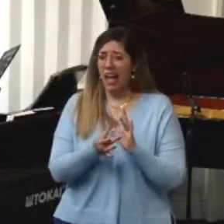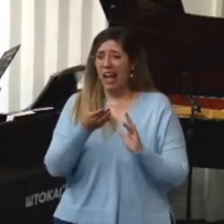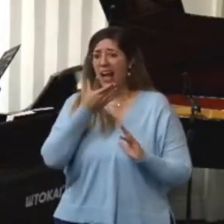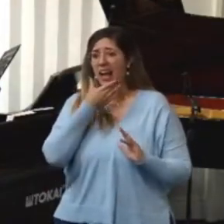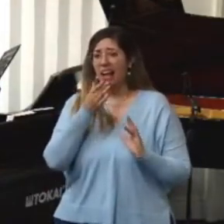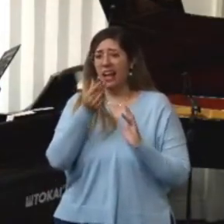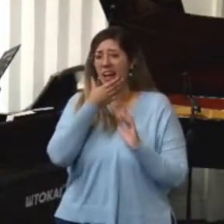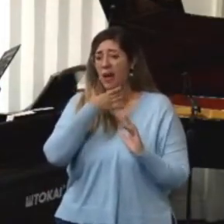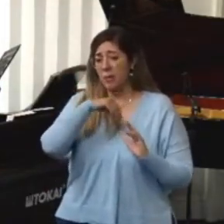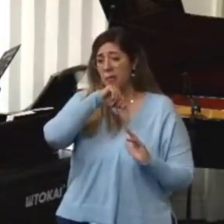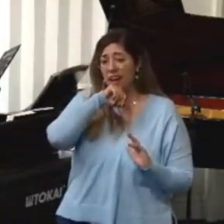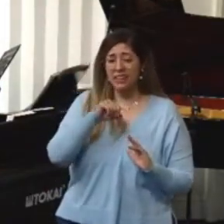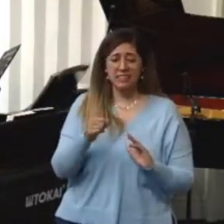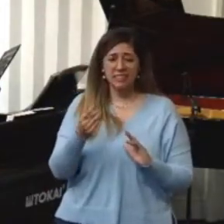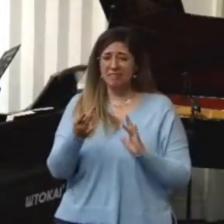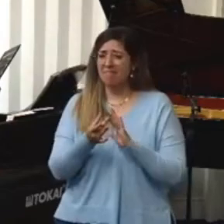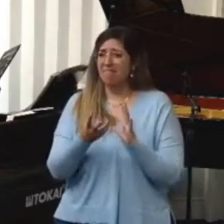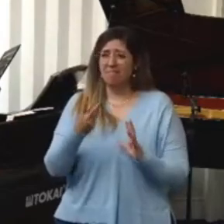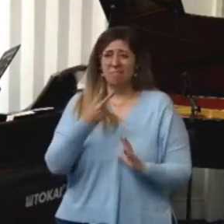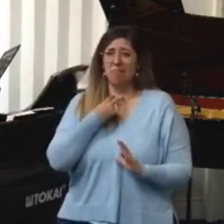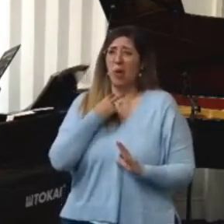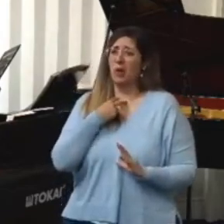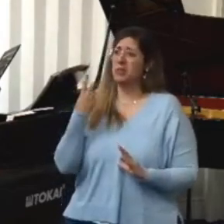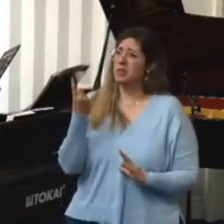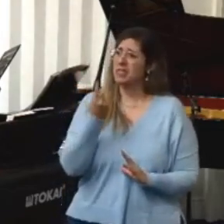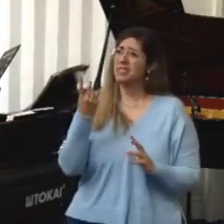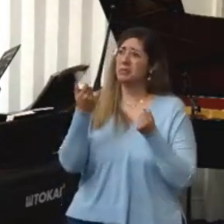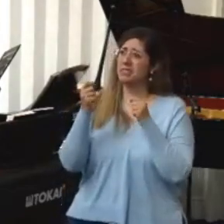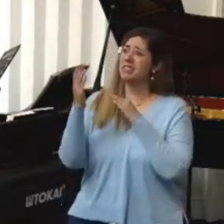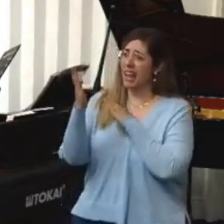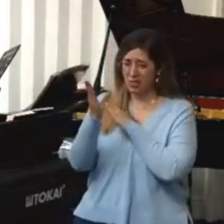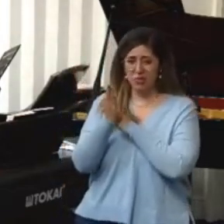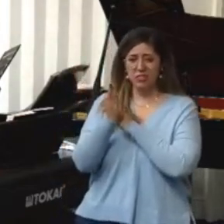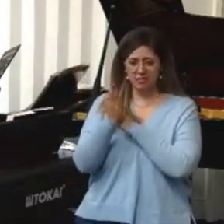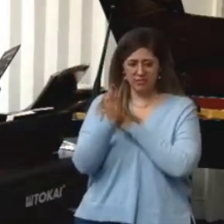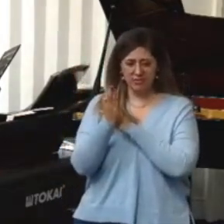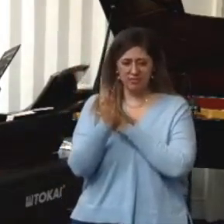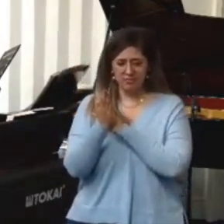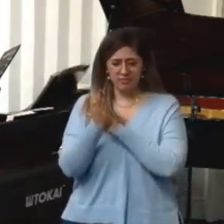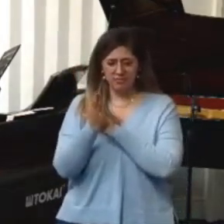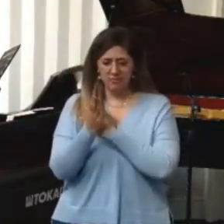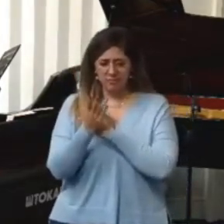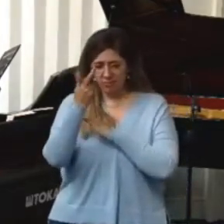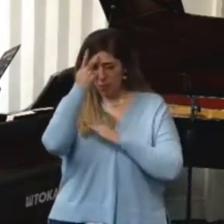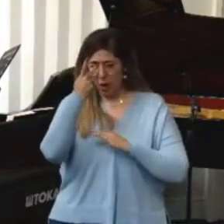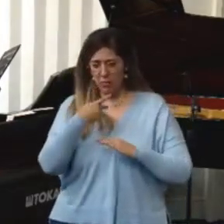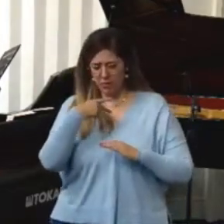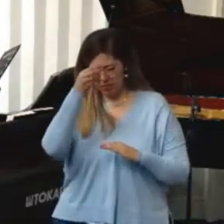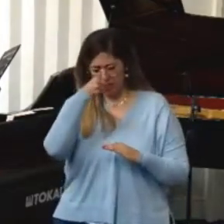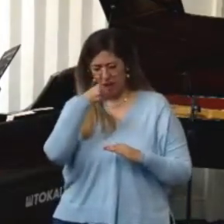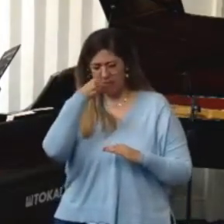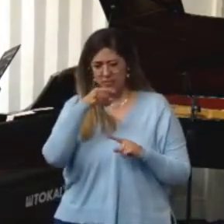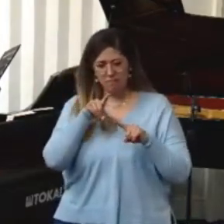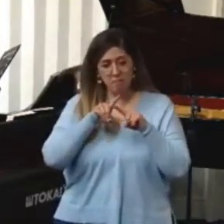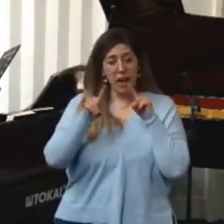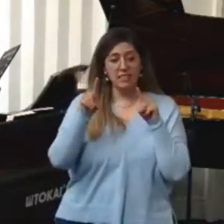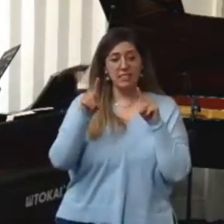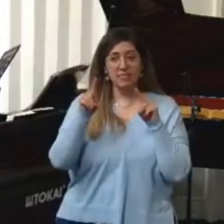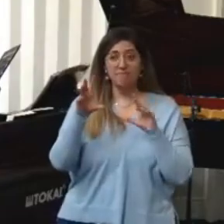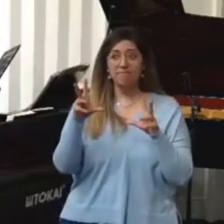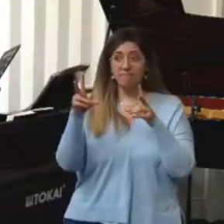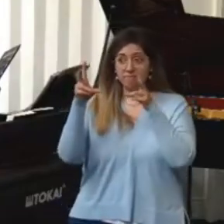eu não consigo. Então, não é o ato da pessoa não conseguir ser para a glória de Deus alguém que glorifica a Deus, mas